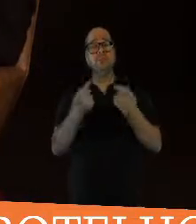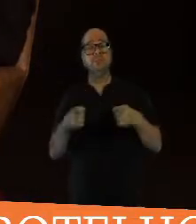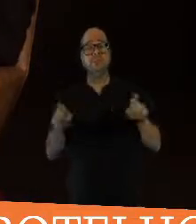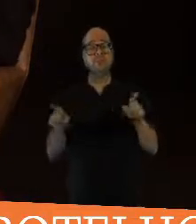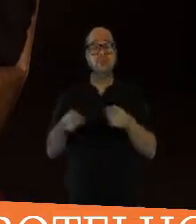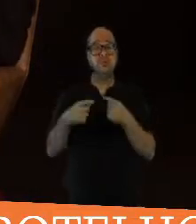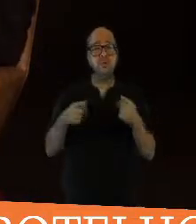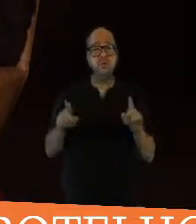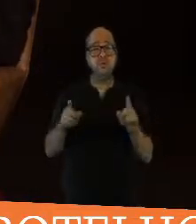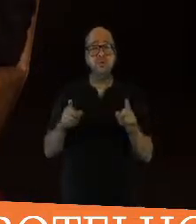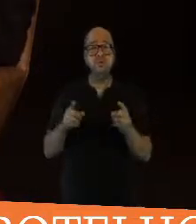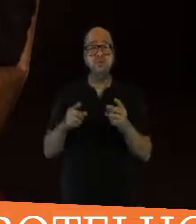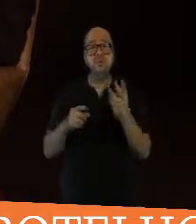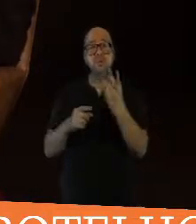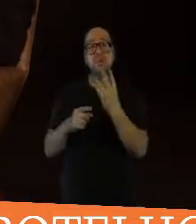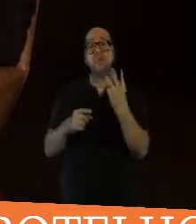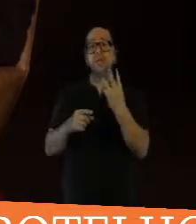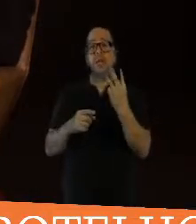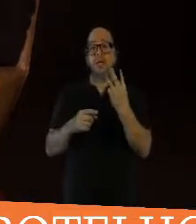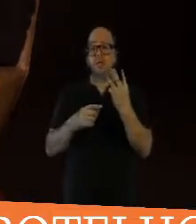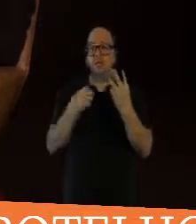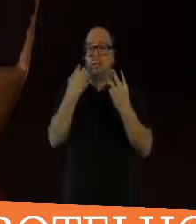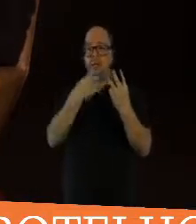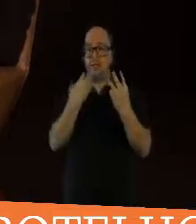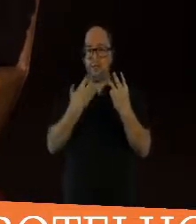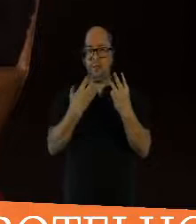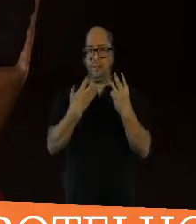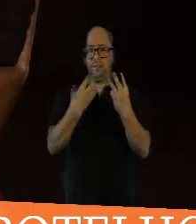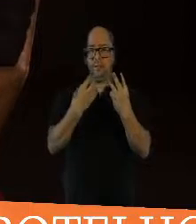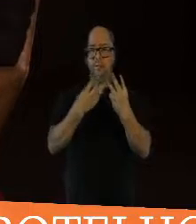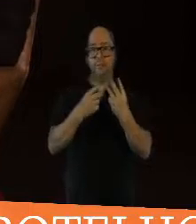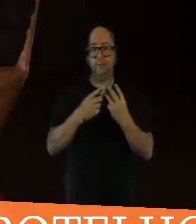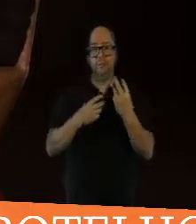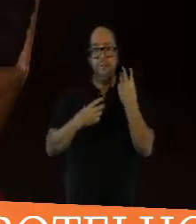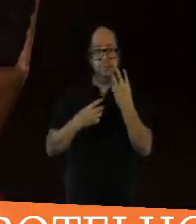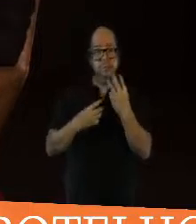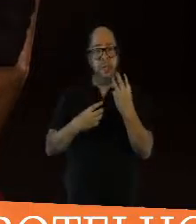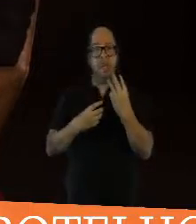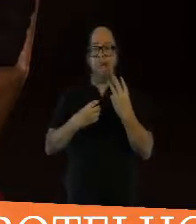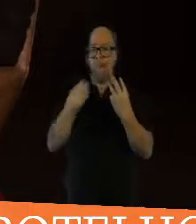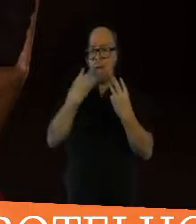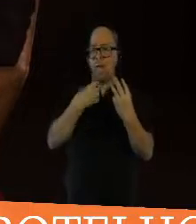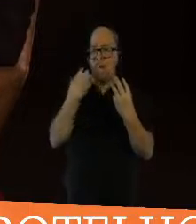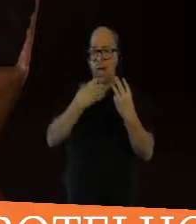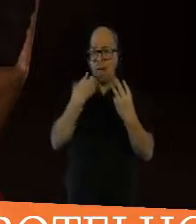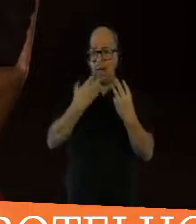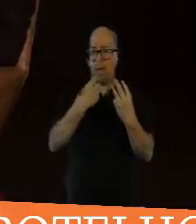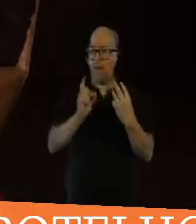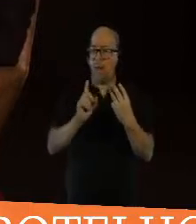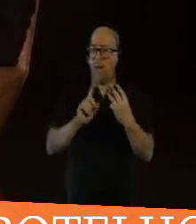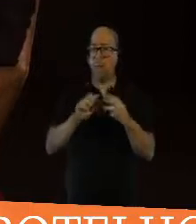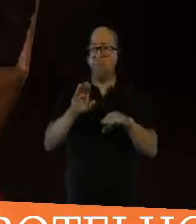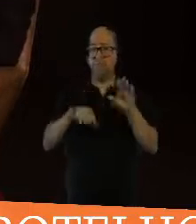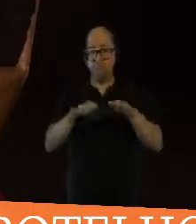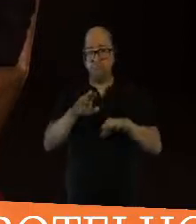fazemos enquanto trio, né, porque não é o tempo todo no espetáculo que nós usamos dessa emissão